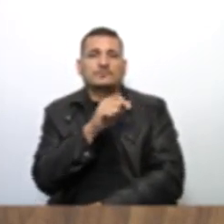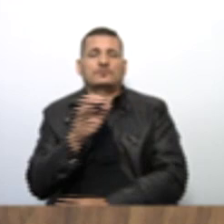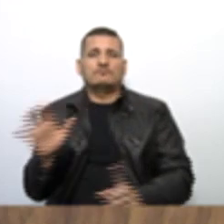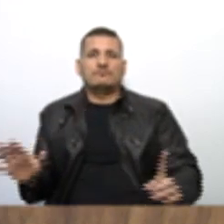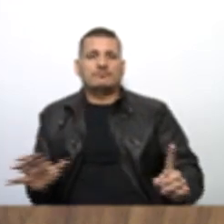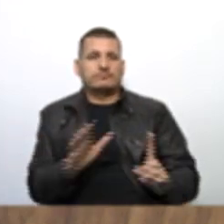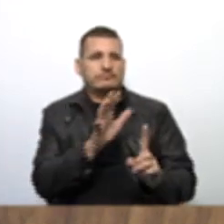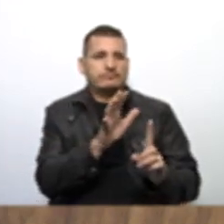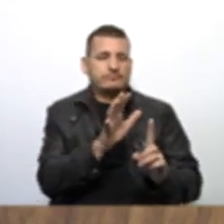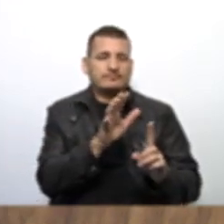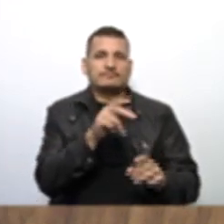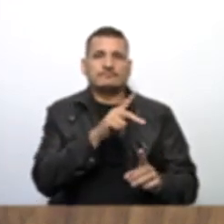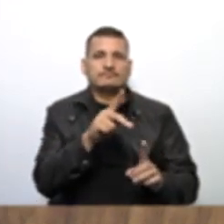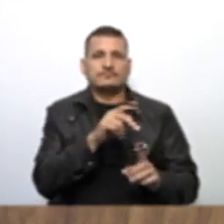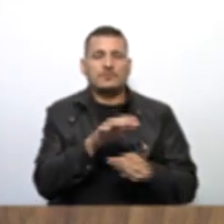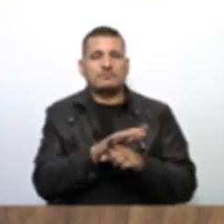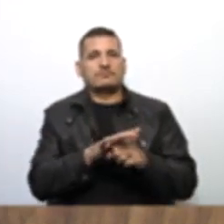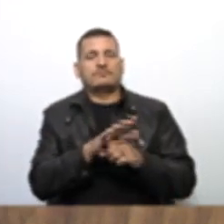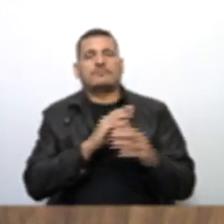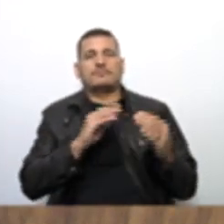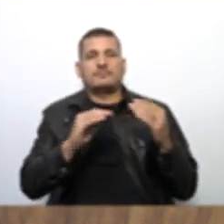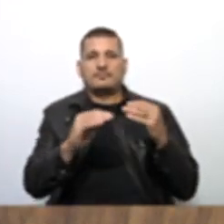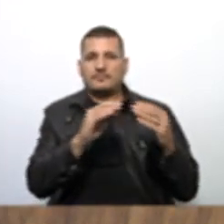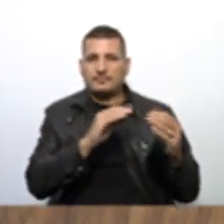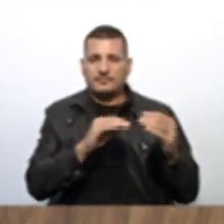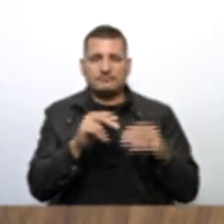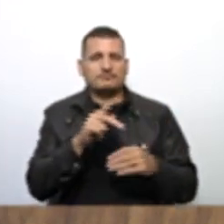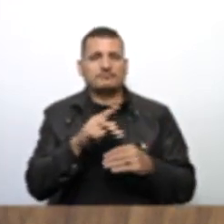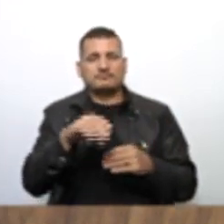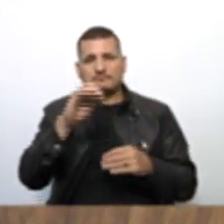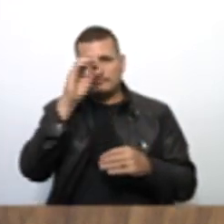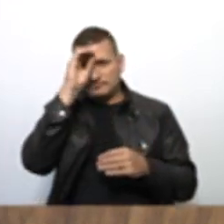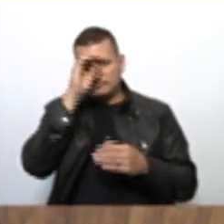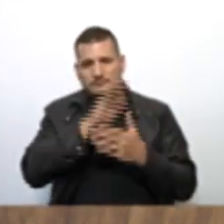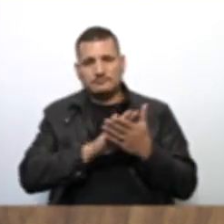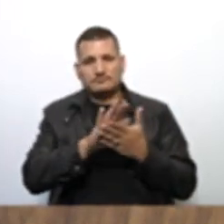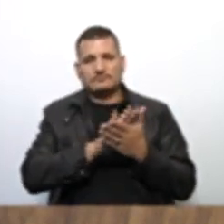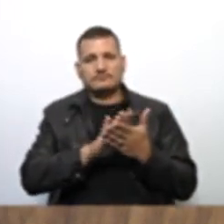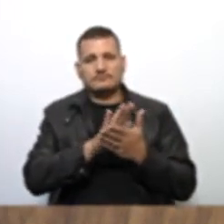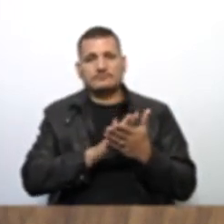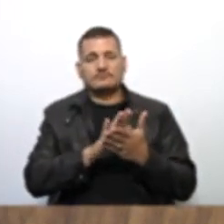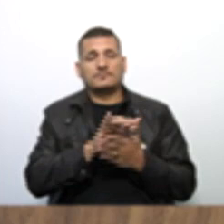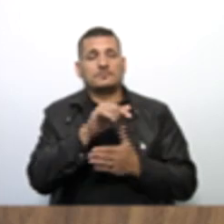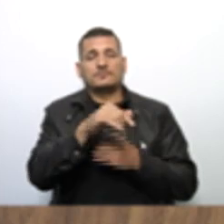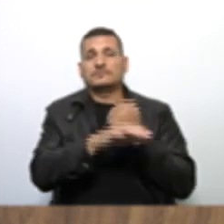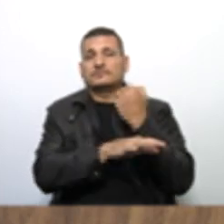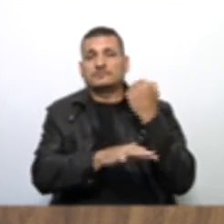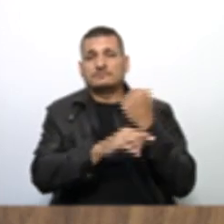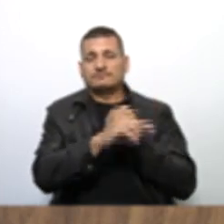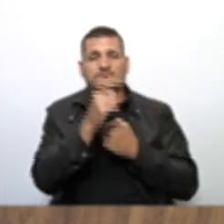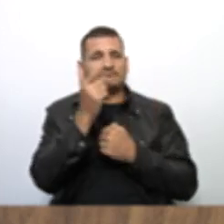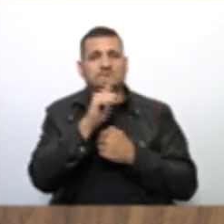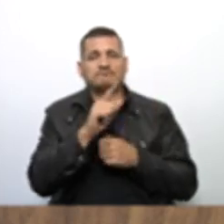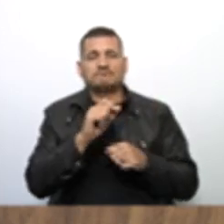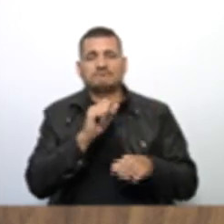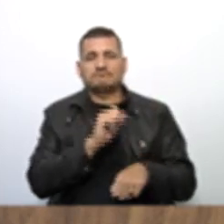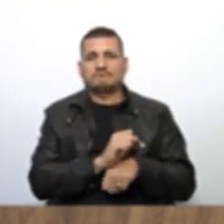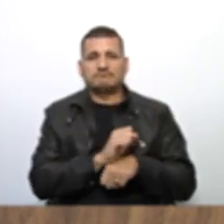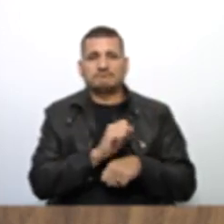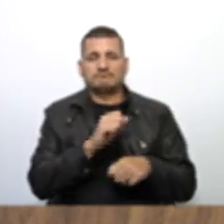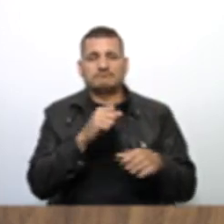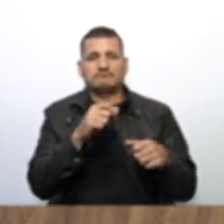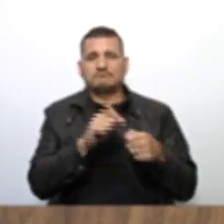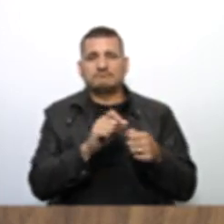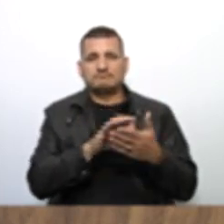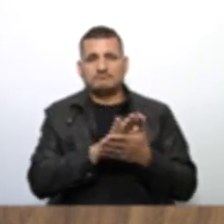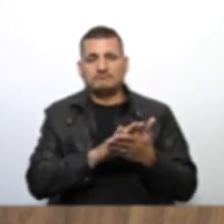aí. E aí todo mundo falando ao mesmo tempo, o professor não entende ninguém, aí ele simplesmente não consegue fazer mais nada. Aí é o que a gente chama